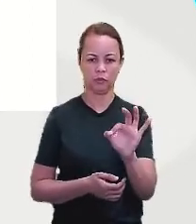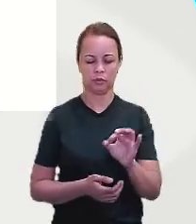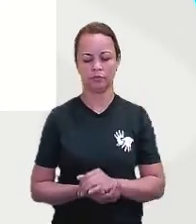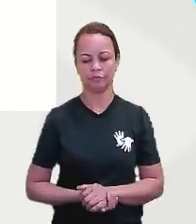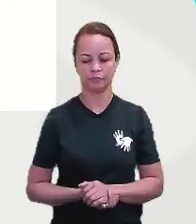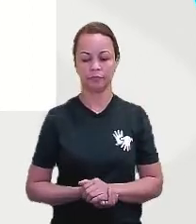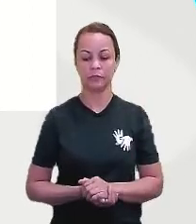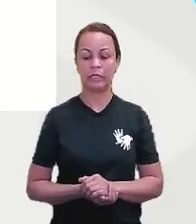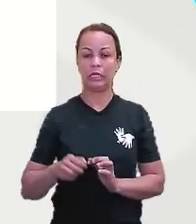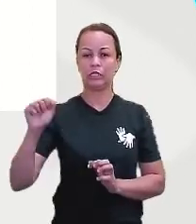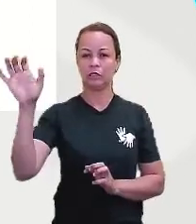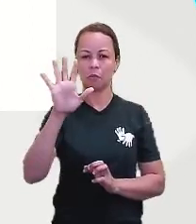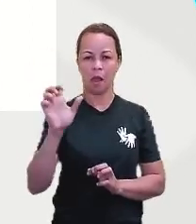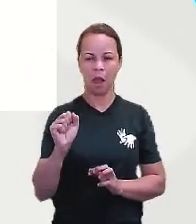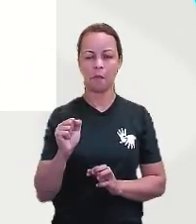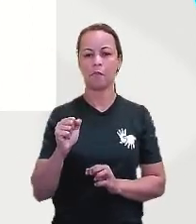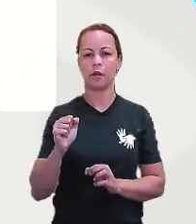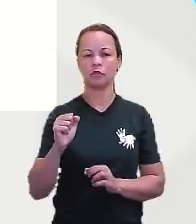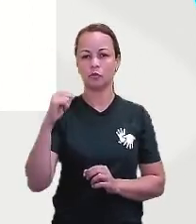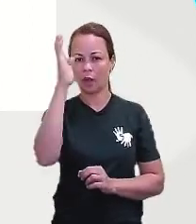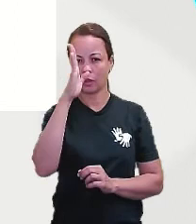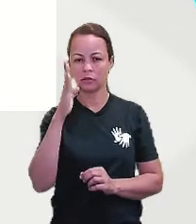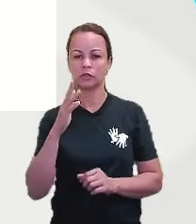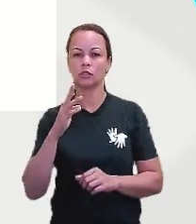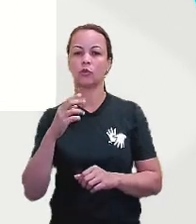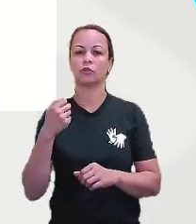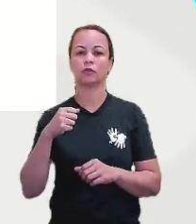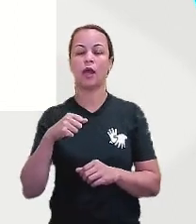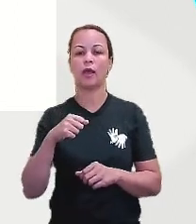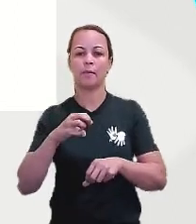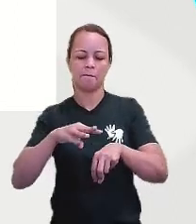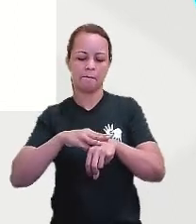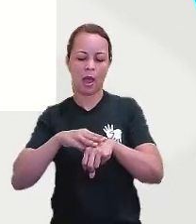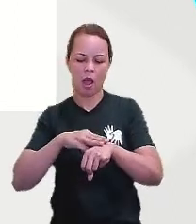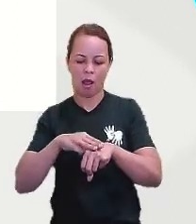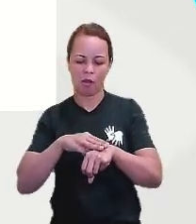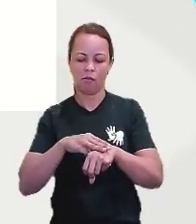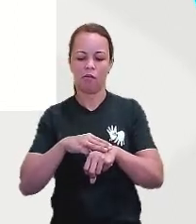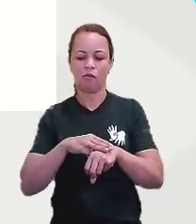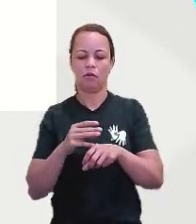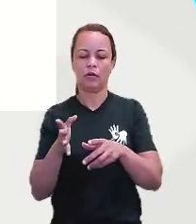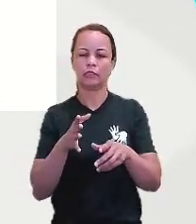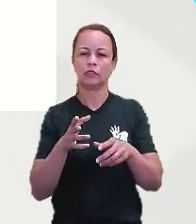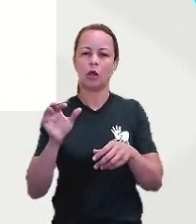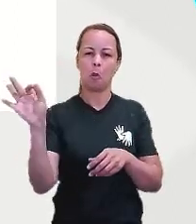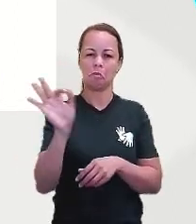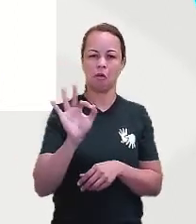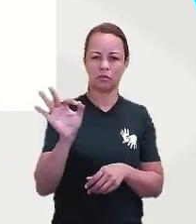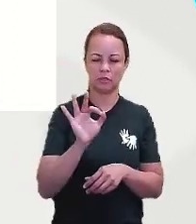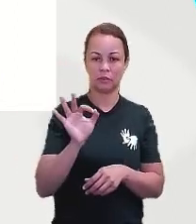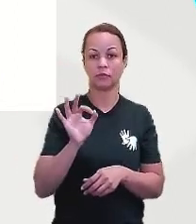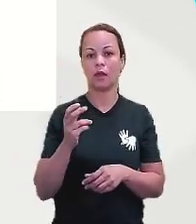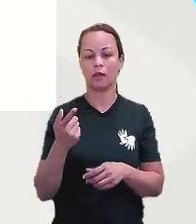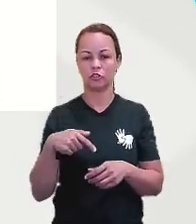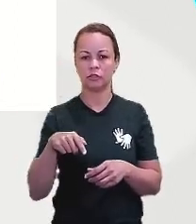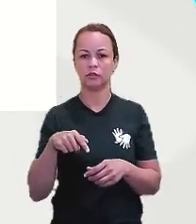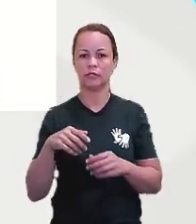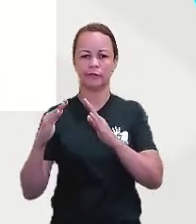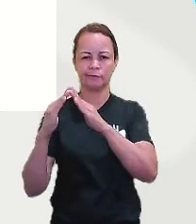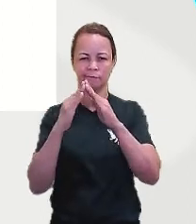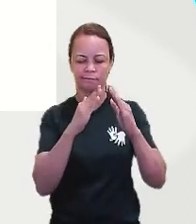né, tonalidades de marrom, a gente vai ver aí os índices, né, as porcentagens das